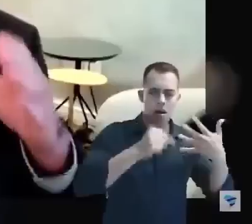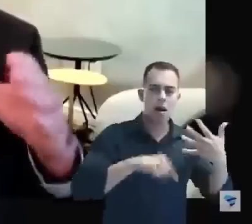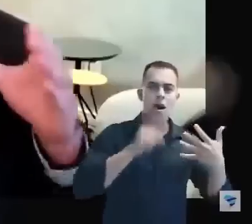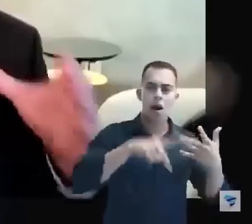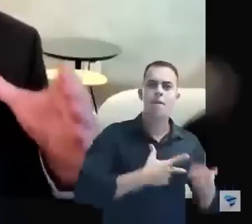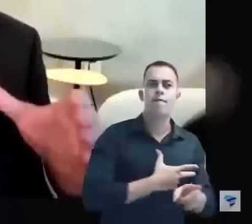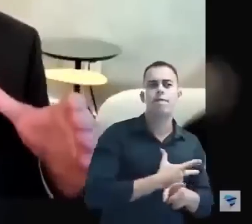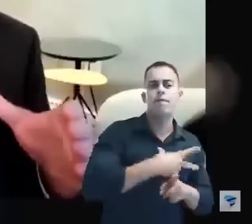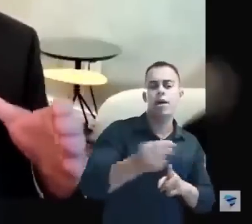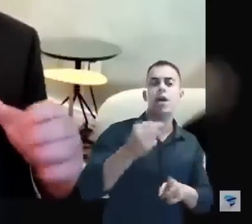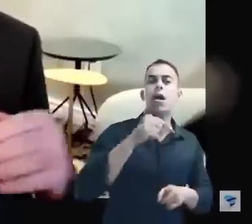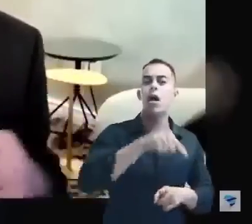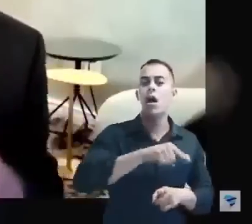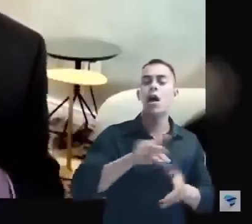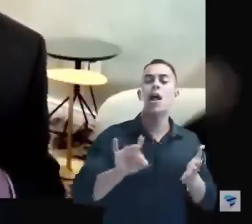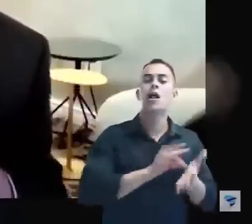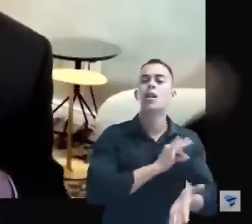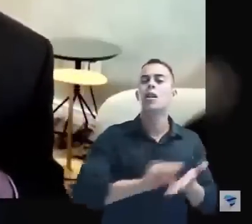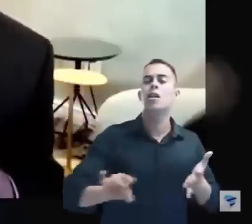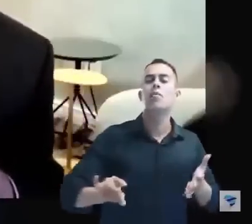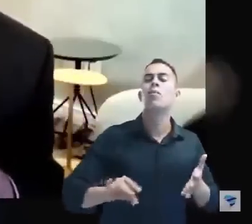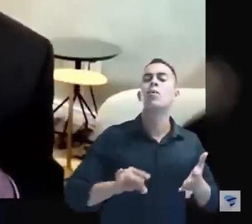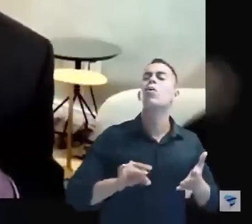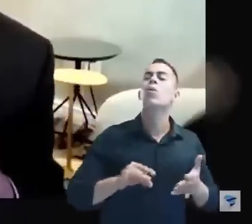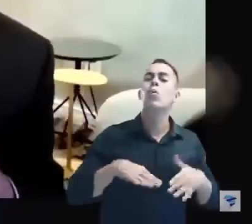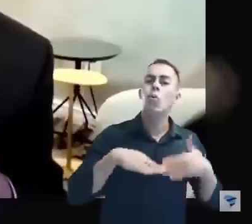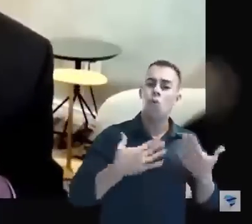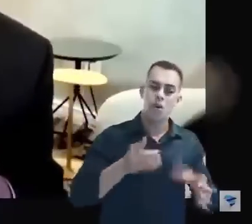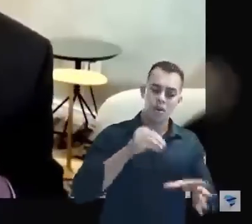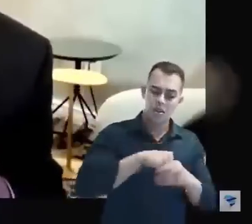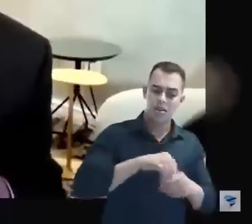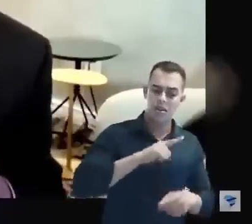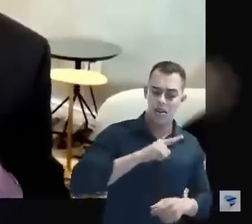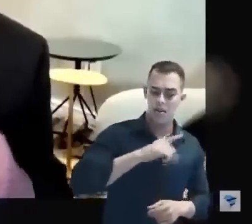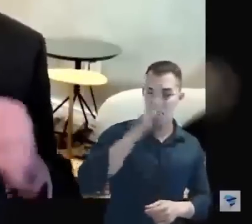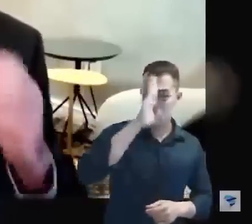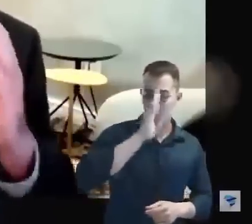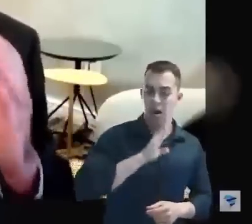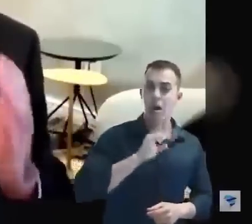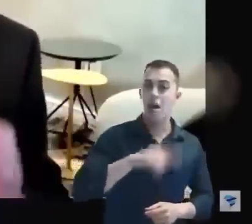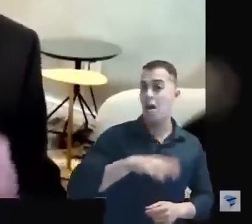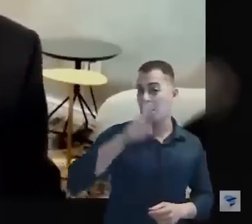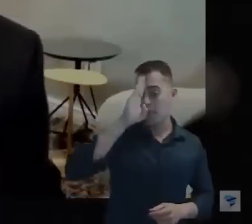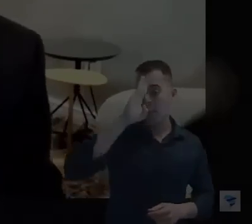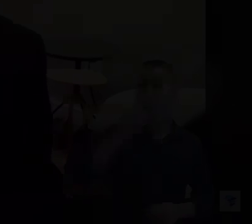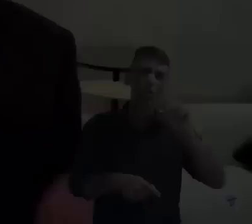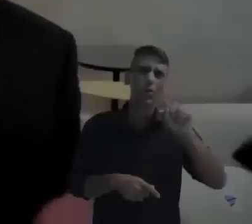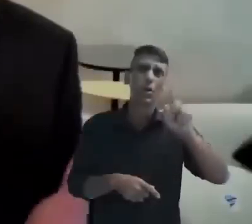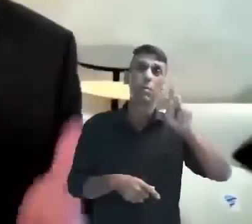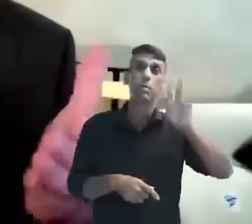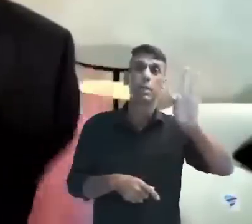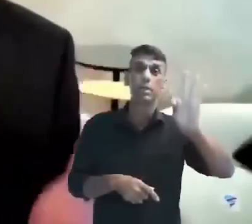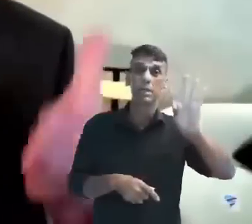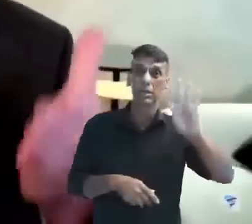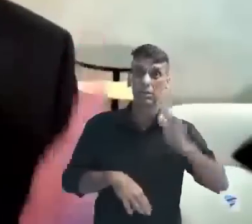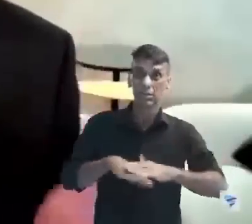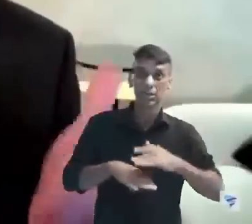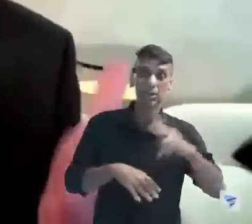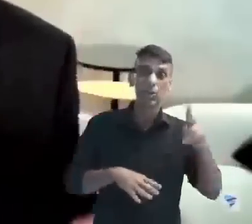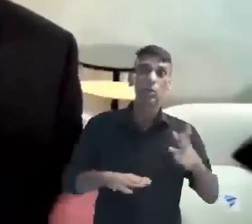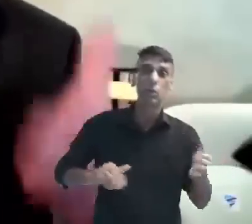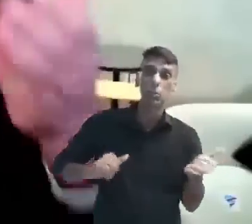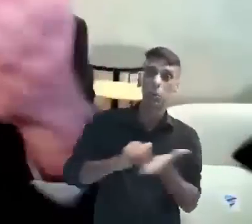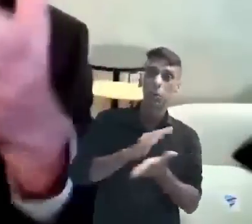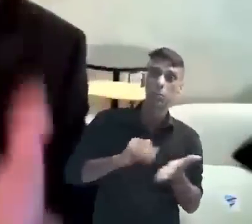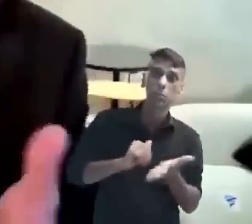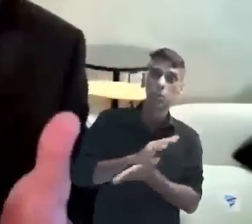encastelado no sistemão brasileiro, mas cuja, vamos dizer, ponta visível é o sistema financeiro. O desemprego estoura de